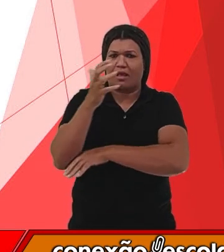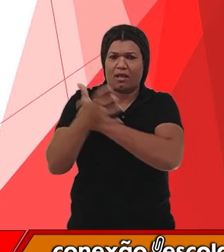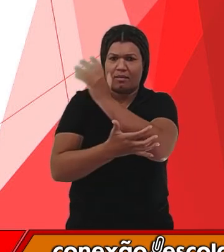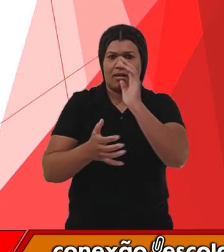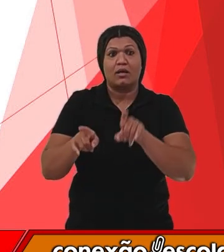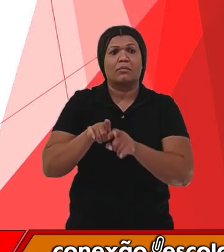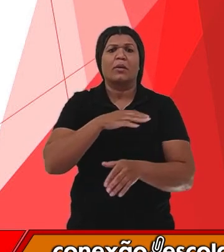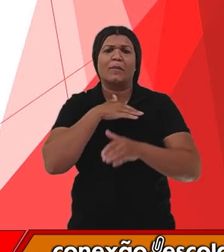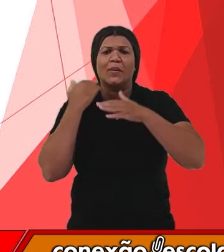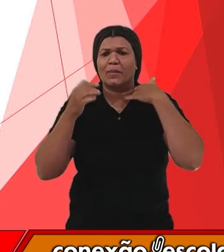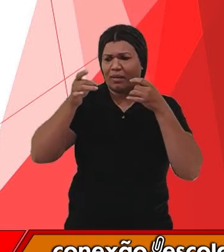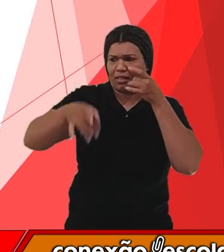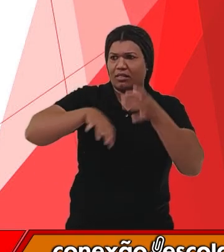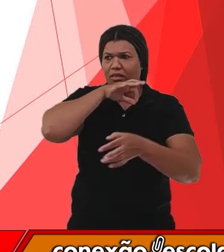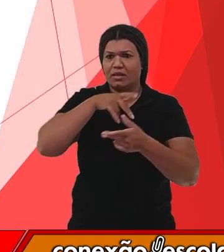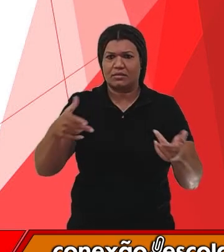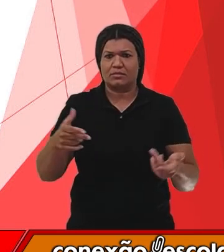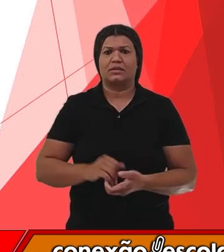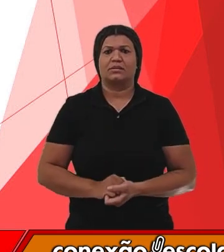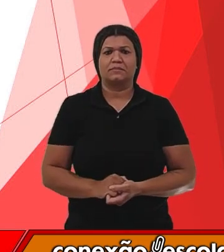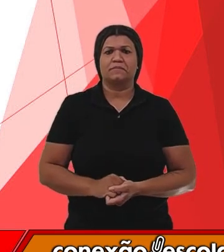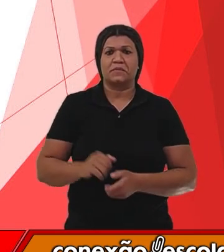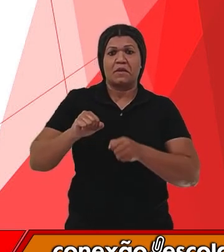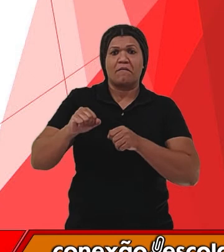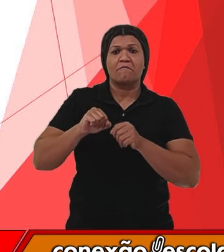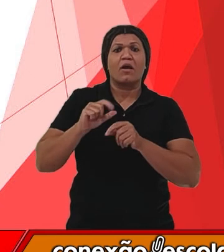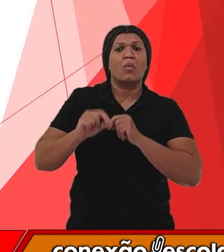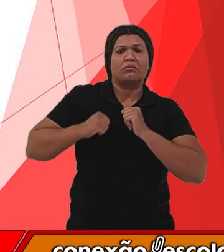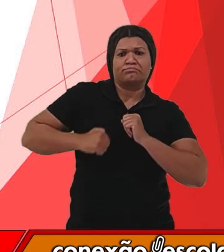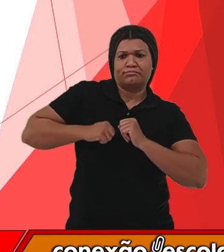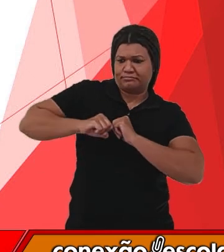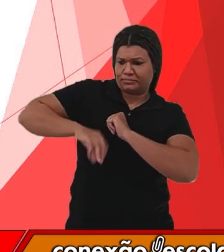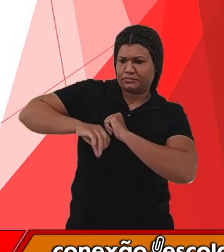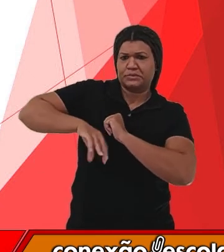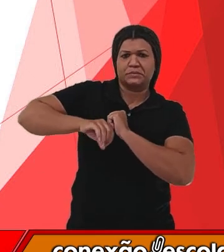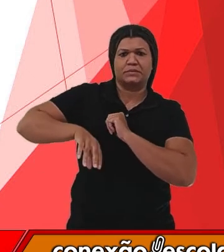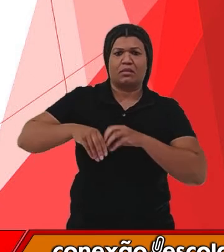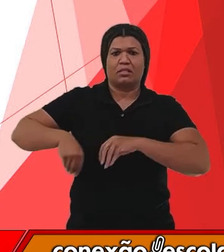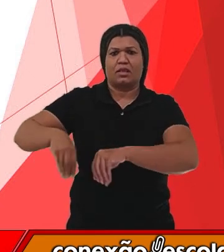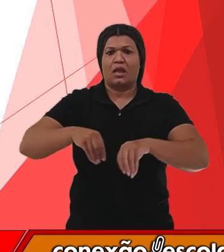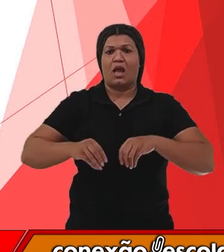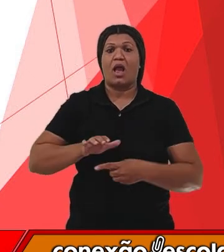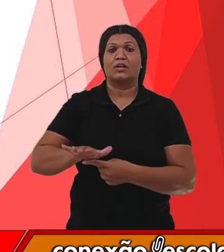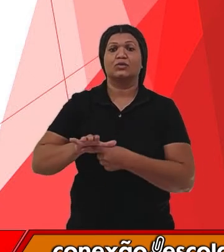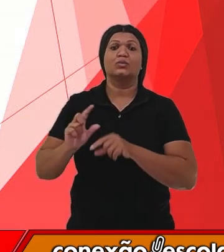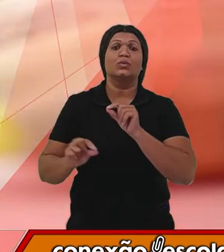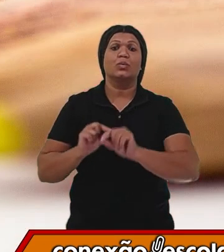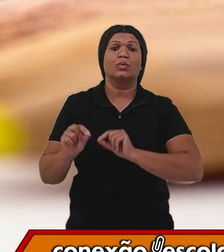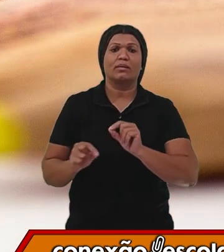mortos. Elas fazem as fezes no solo e aquilo ali vai ajudar o quê?